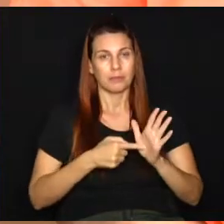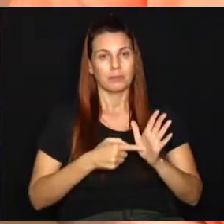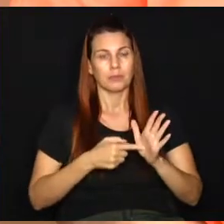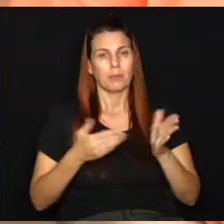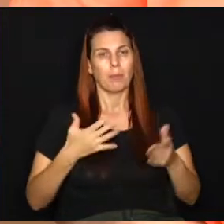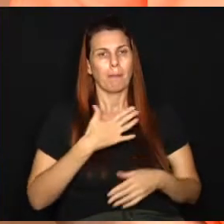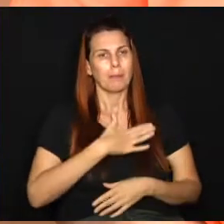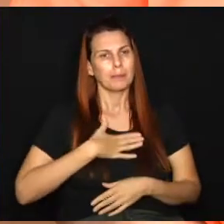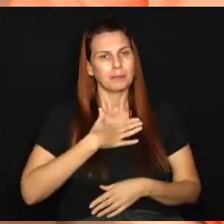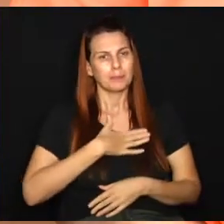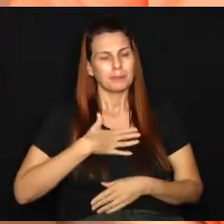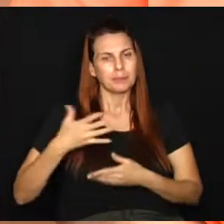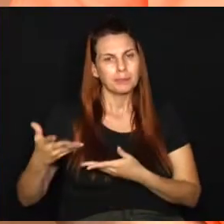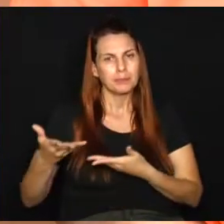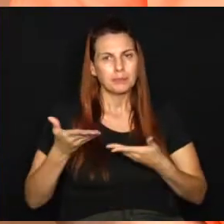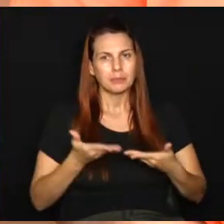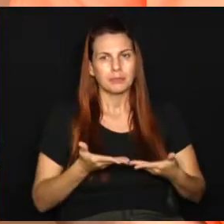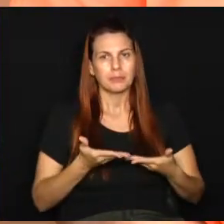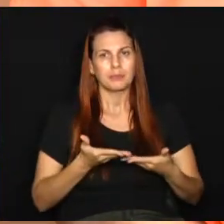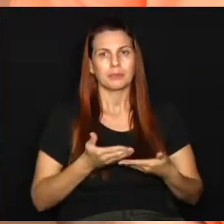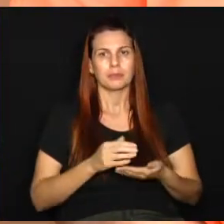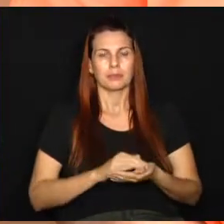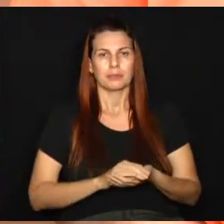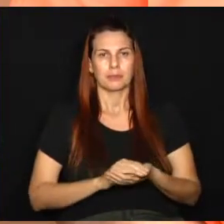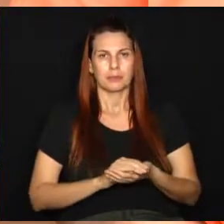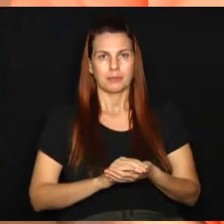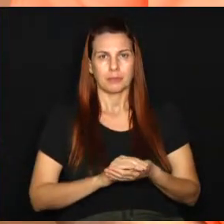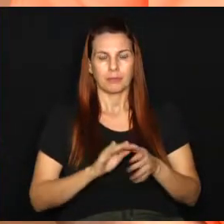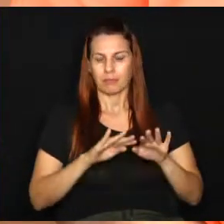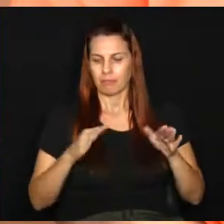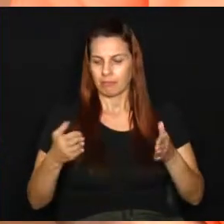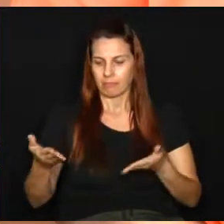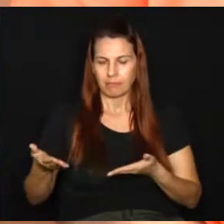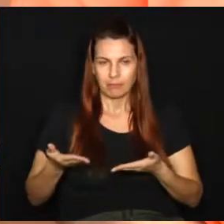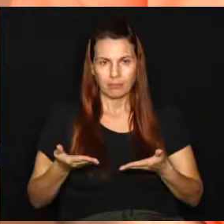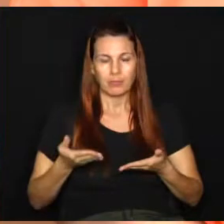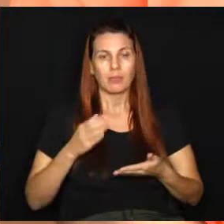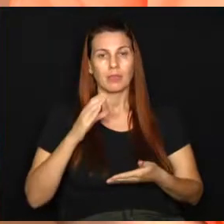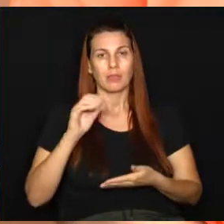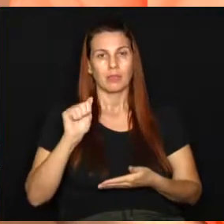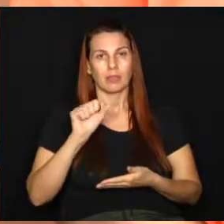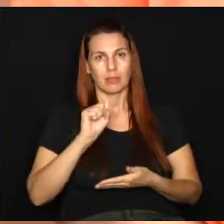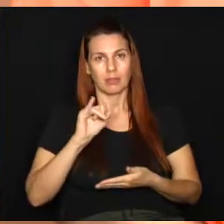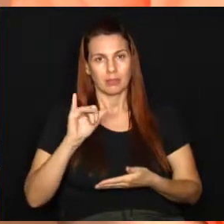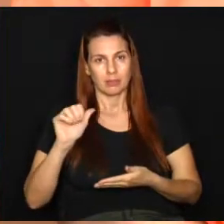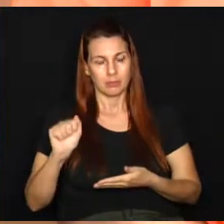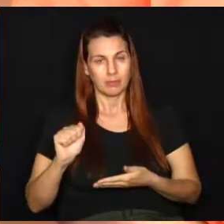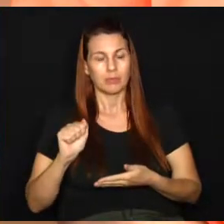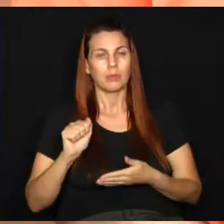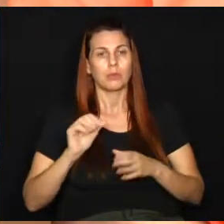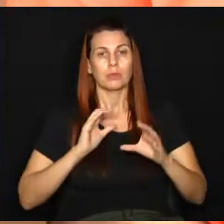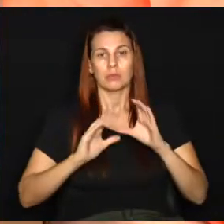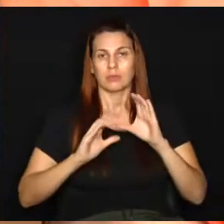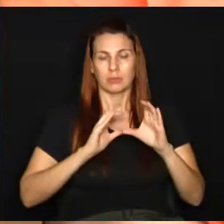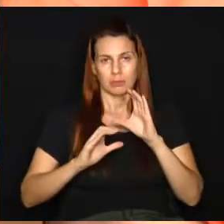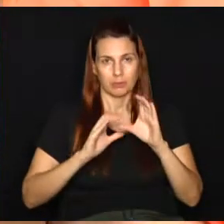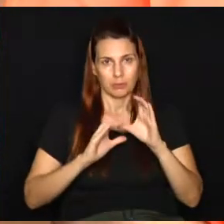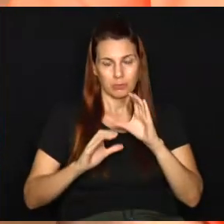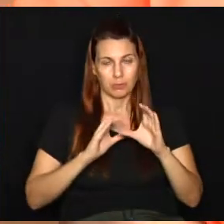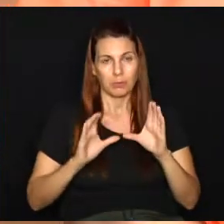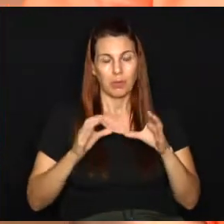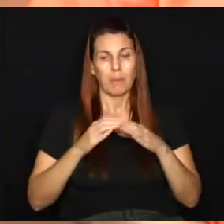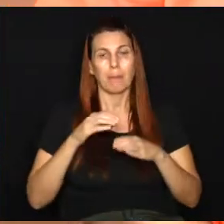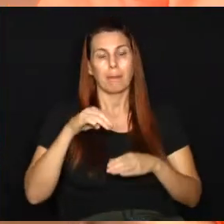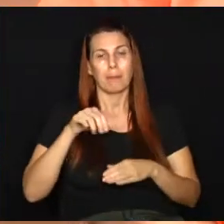prazer de receber aqui nessa mesa a Cássia Janeiro, que é coordenadora regional das Mães pela